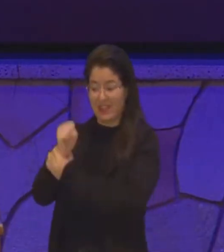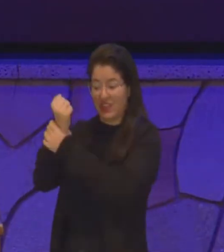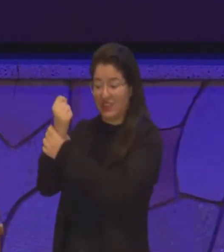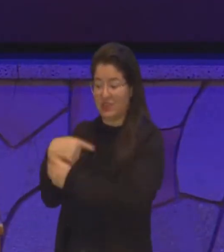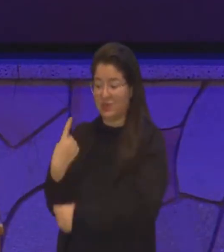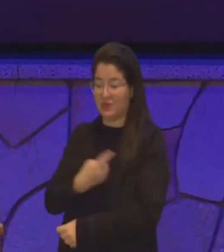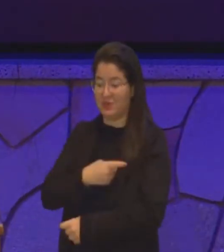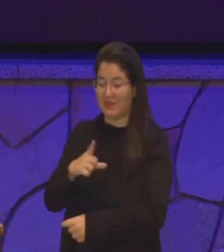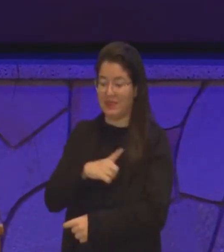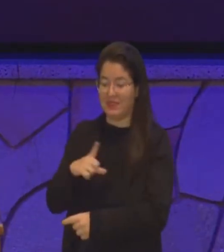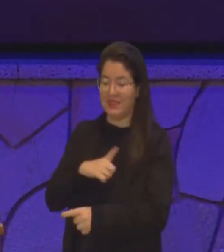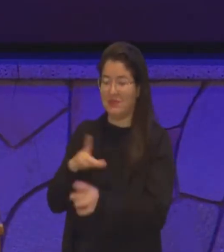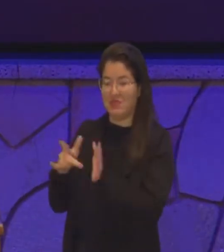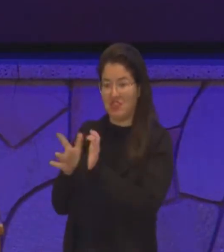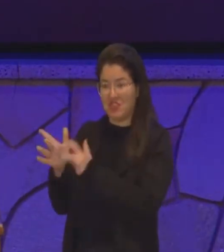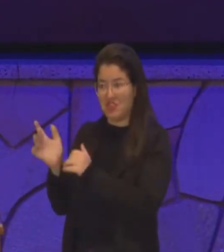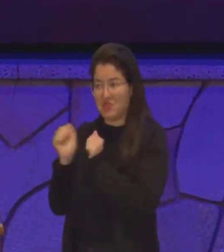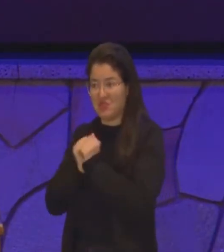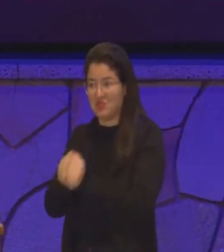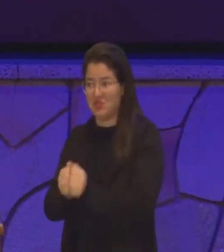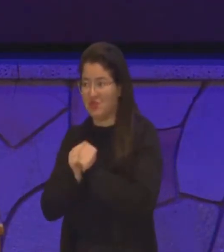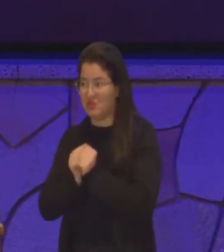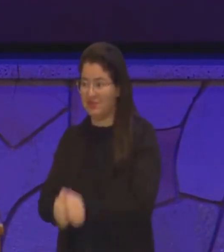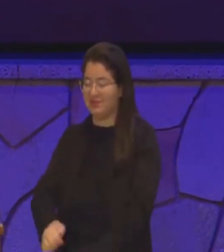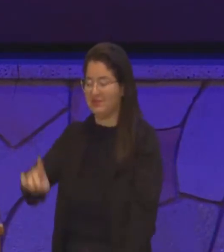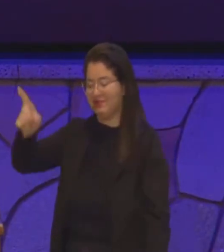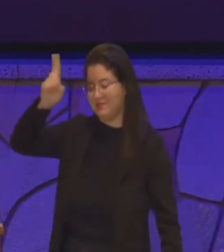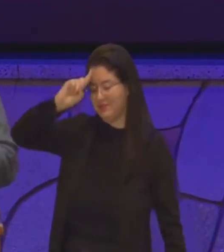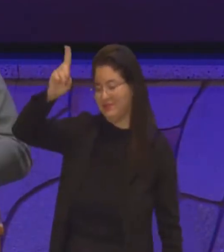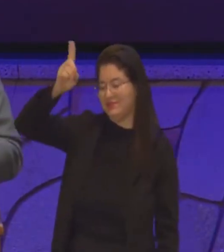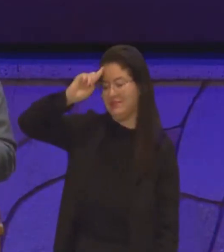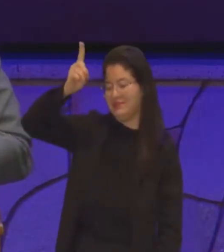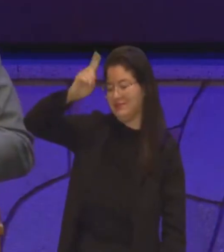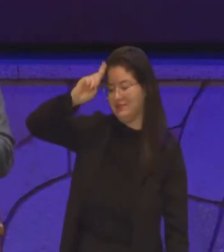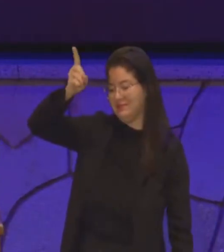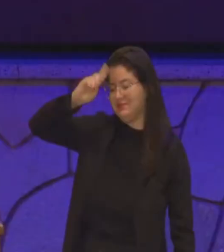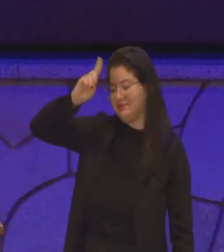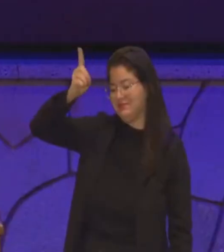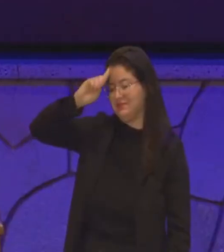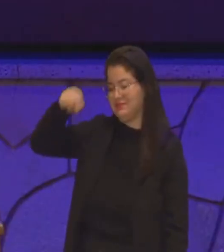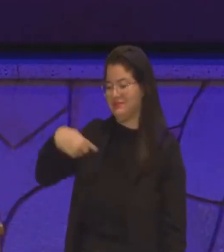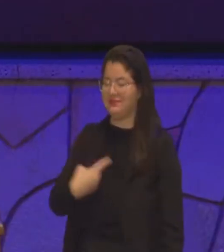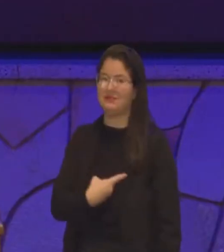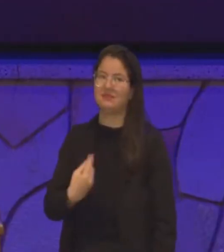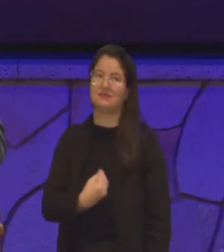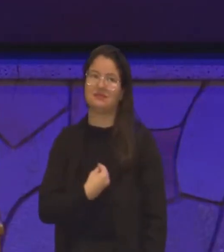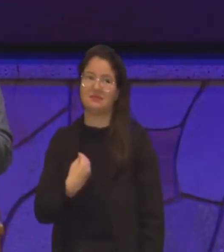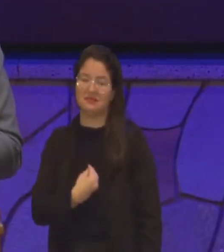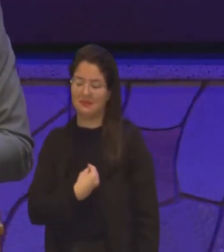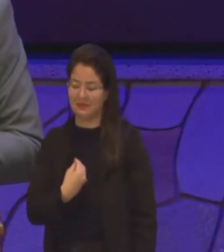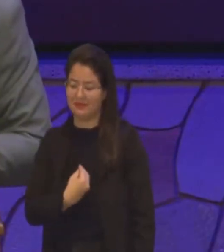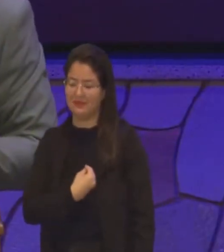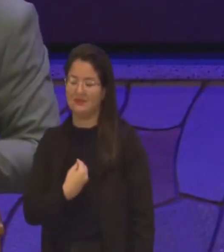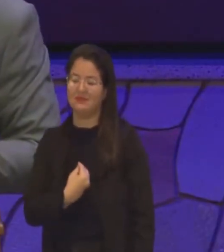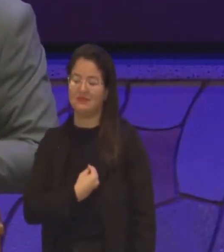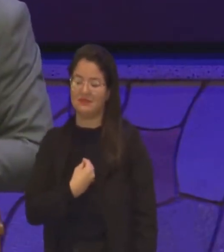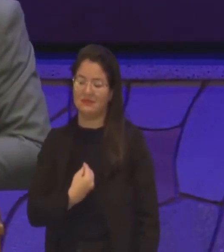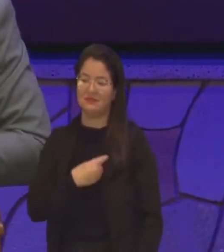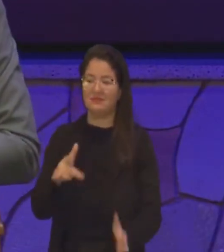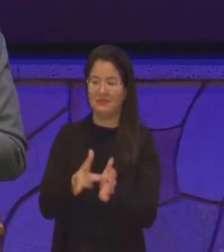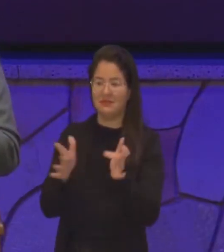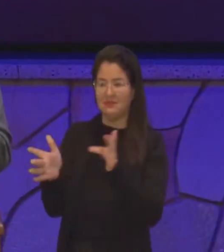temos da sua presença todos os dias das nossas vidas.